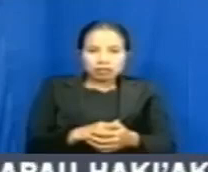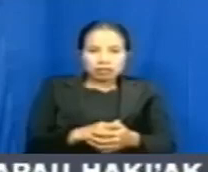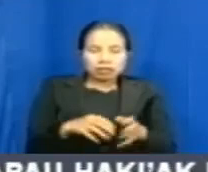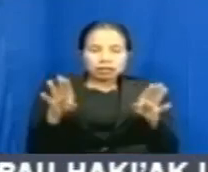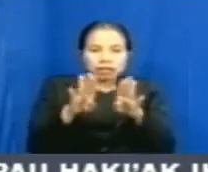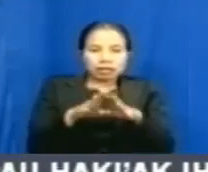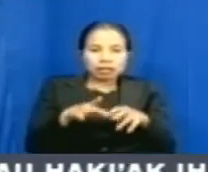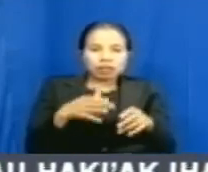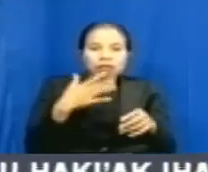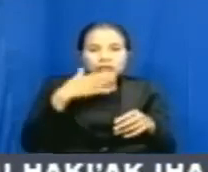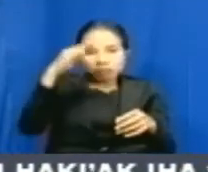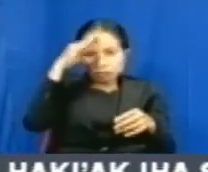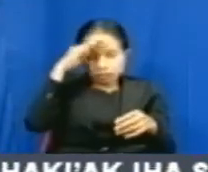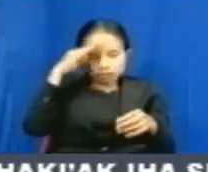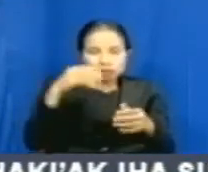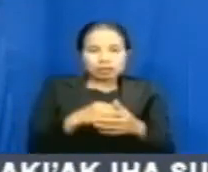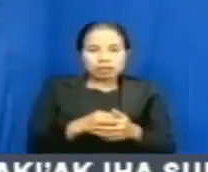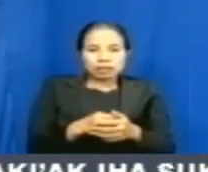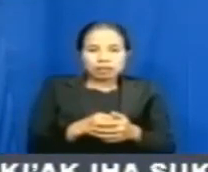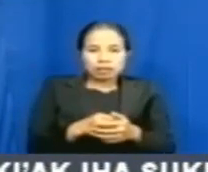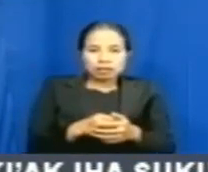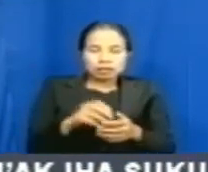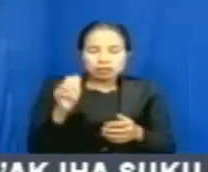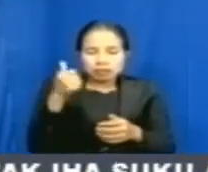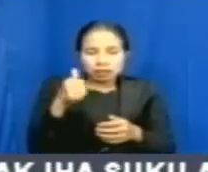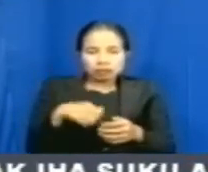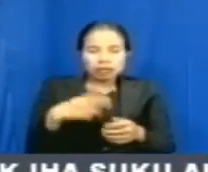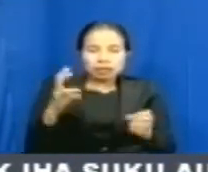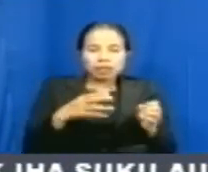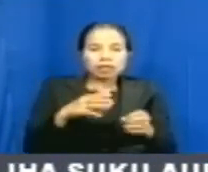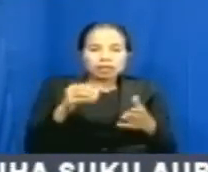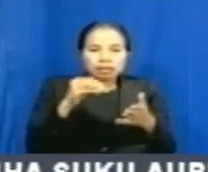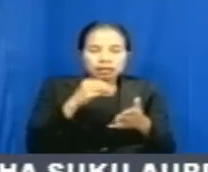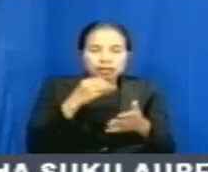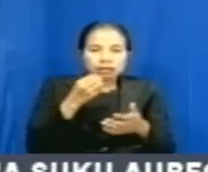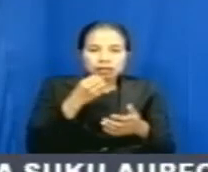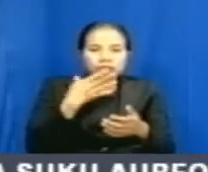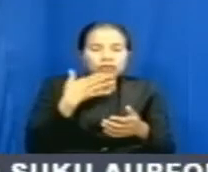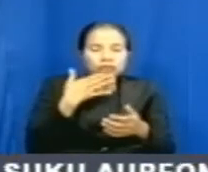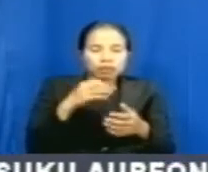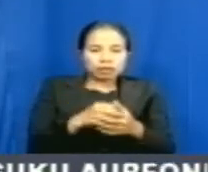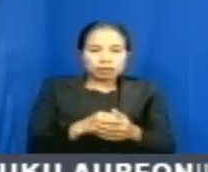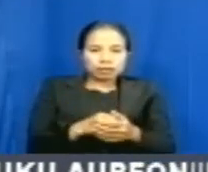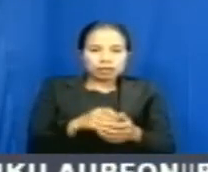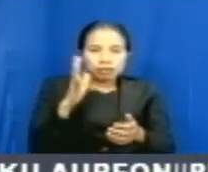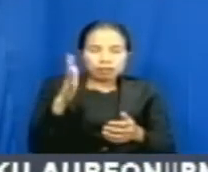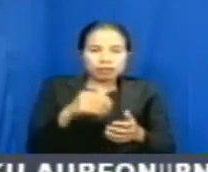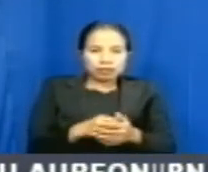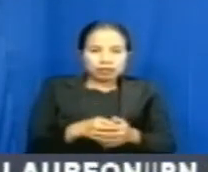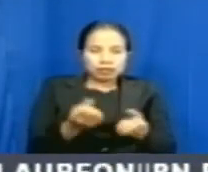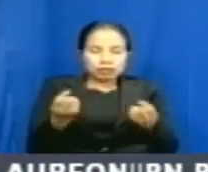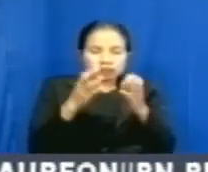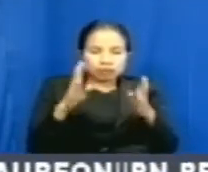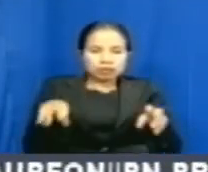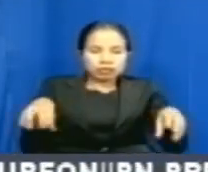reben. Né, a mim, la reben, mas cona limpulo, né? Sira reben, cona balo seratus lapampulo. Mas bem, motorista David Kait compromete se coopera na fato em